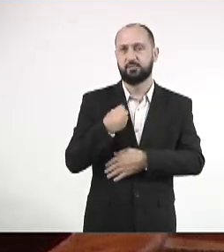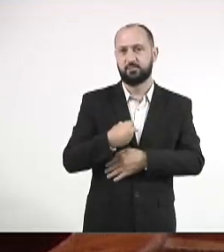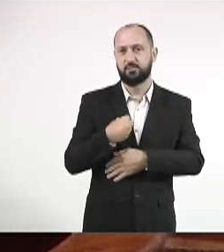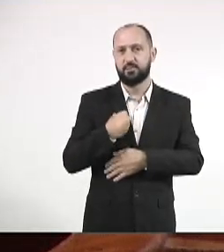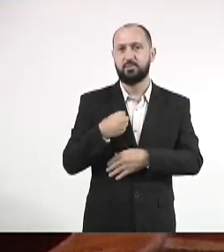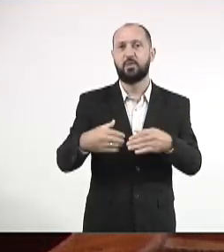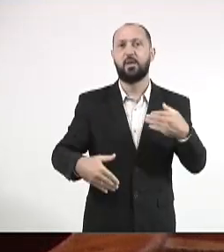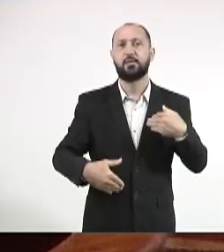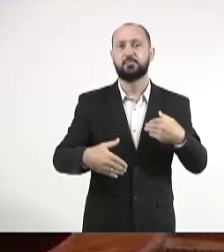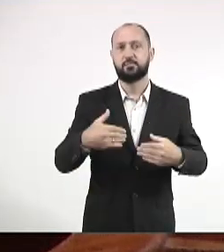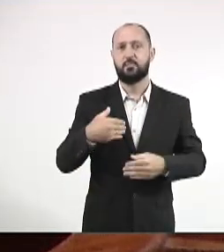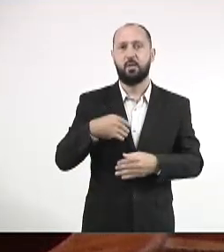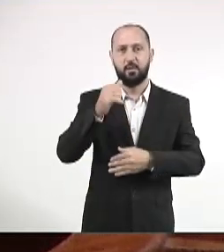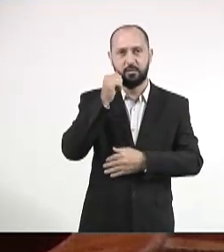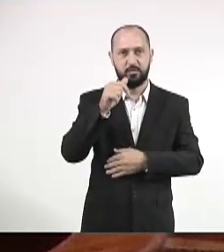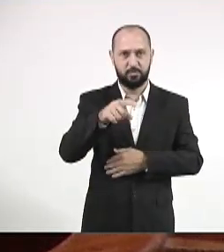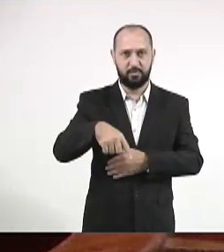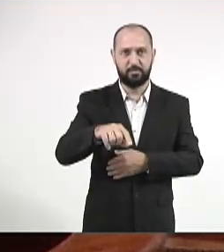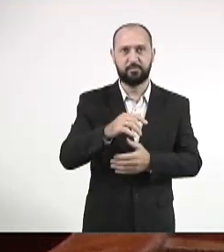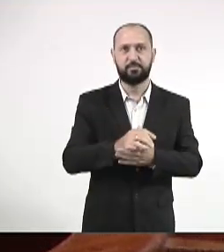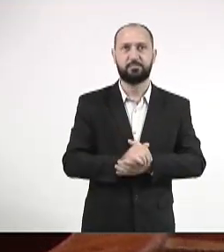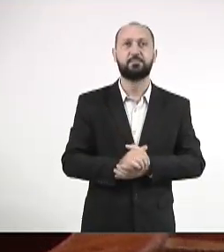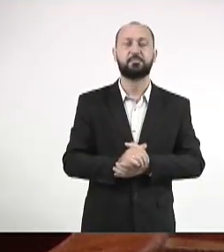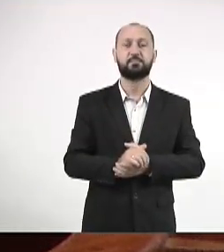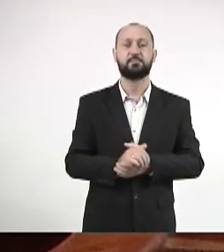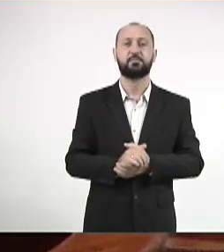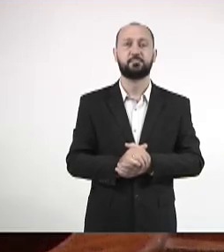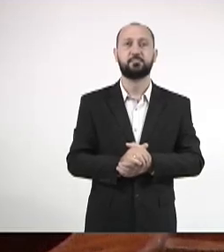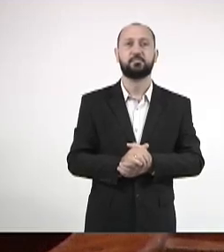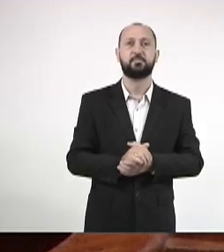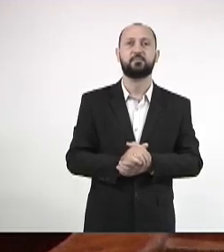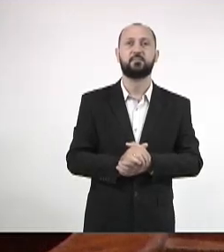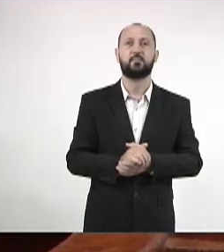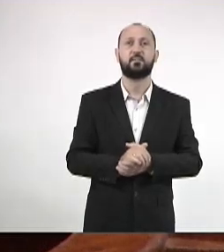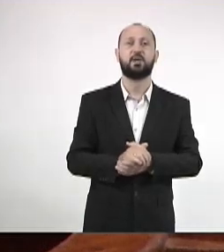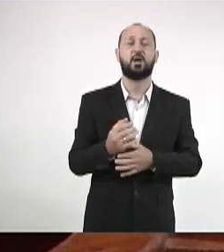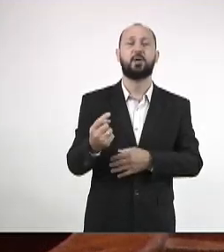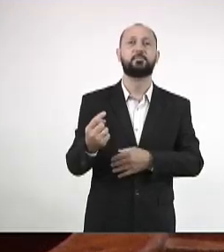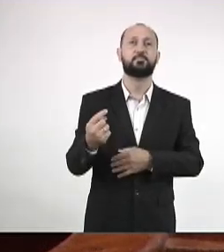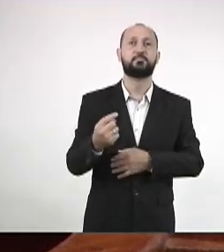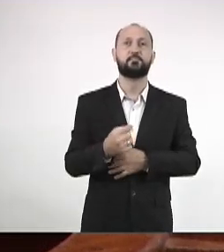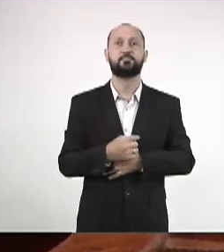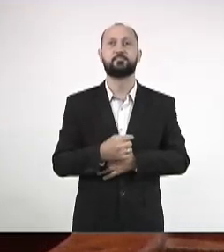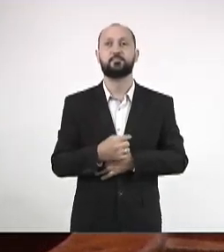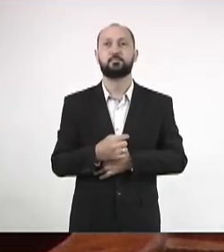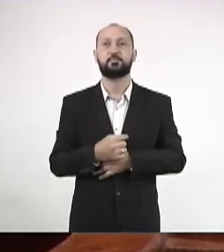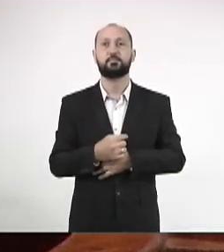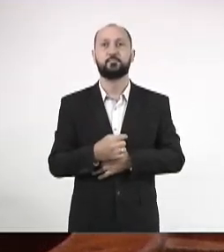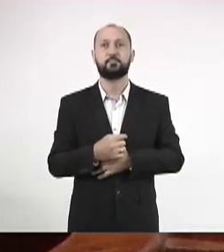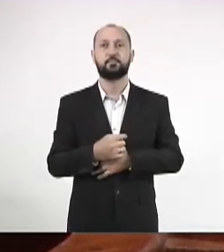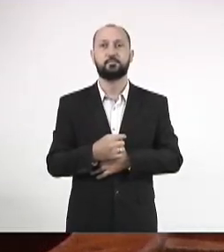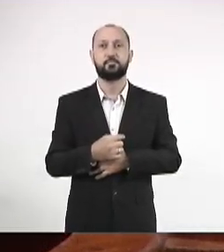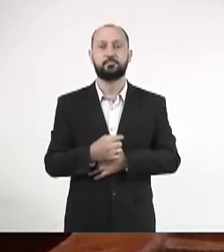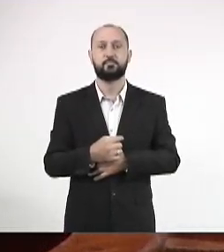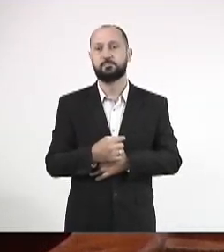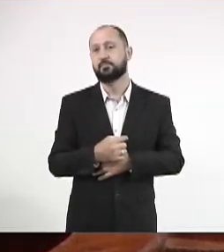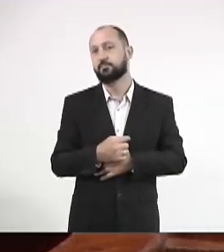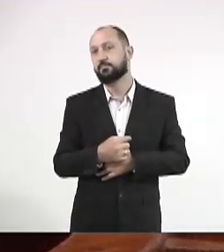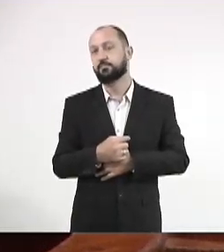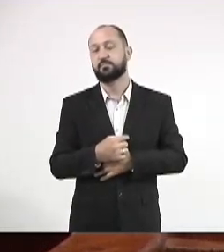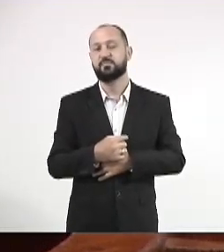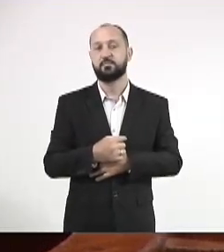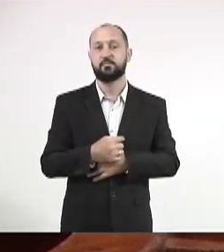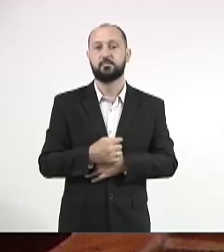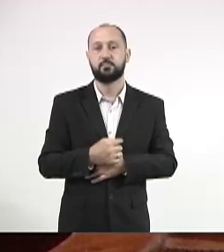os corpos das mulheres. Desde então, a gente viu a luta, ultrapassamos